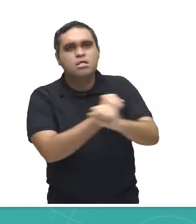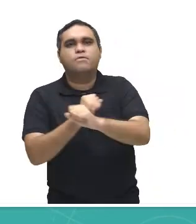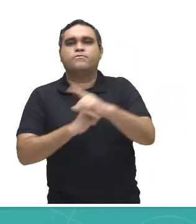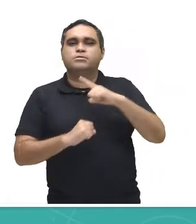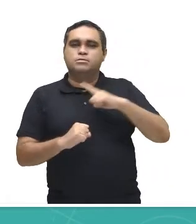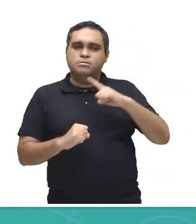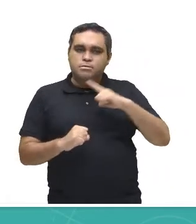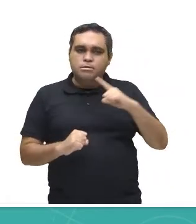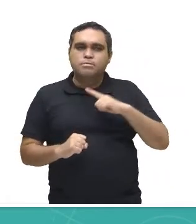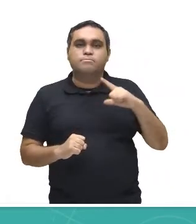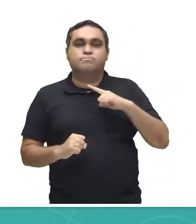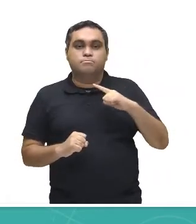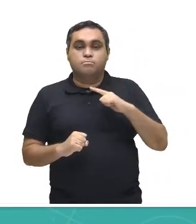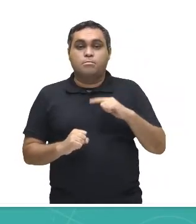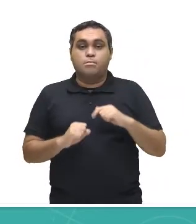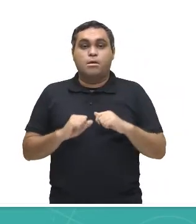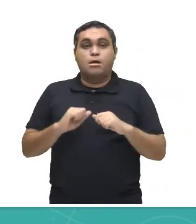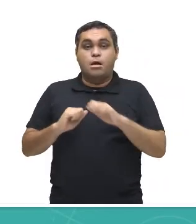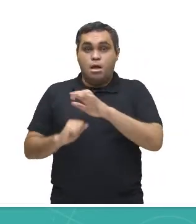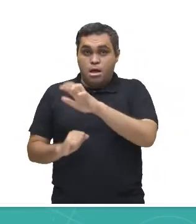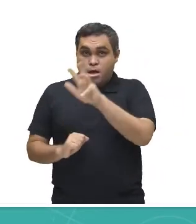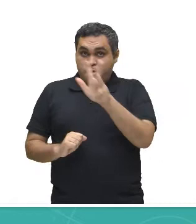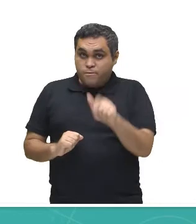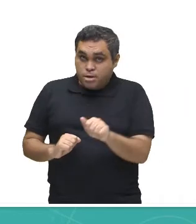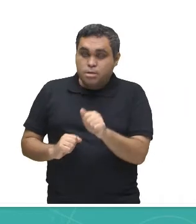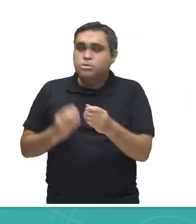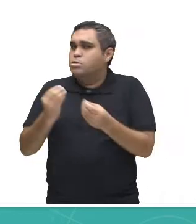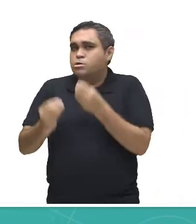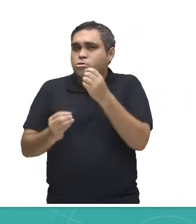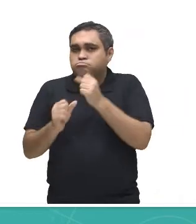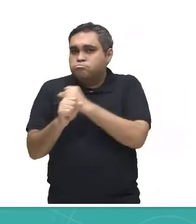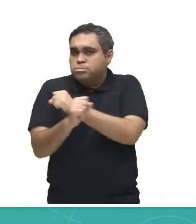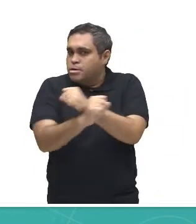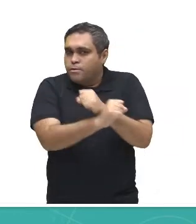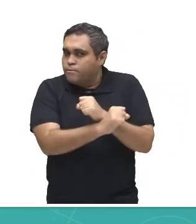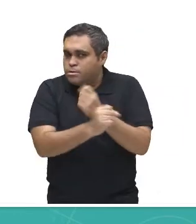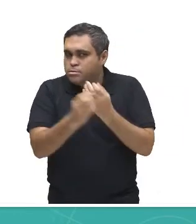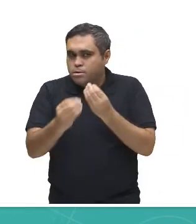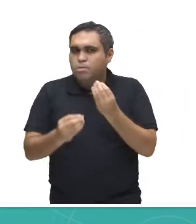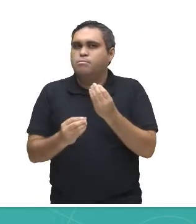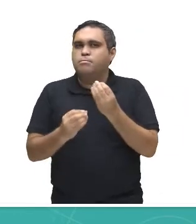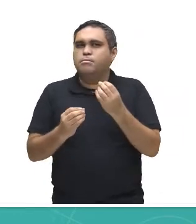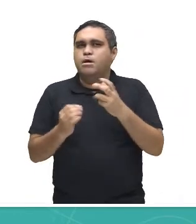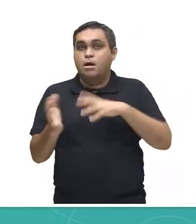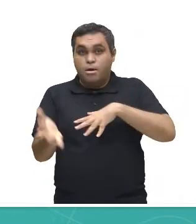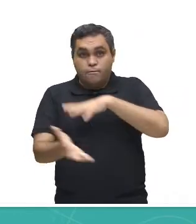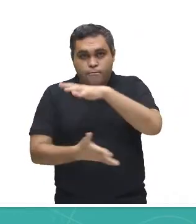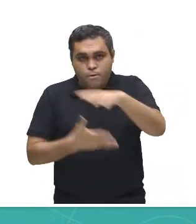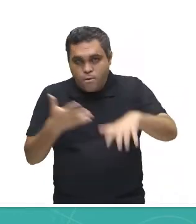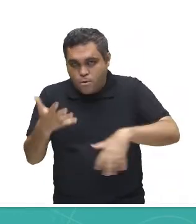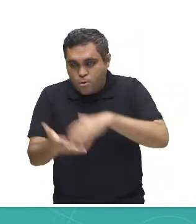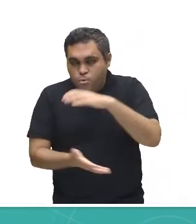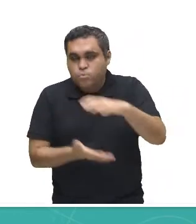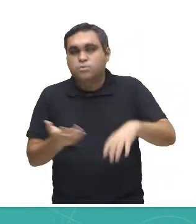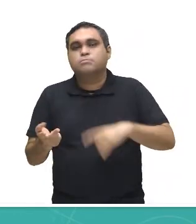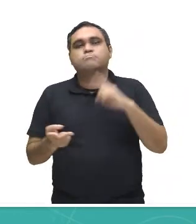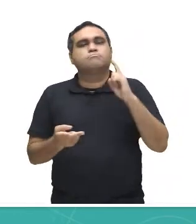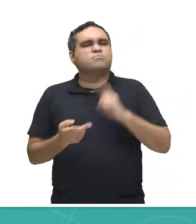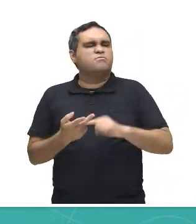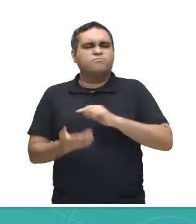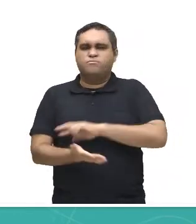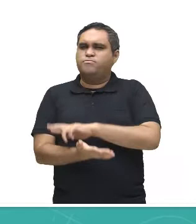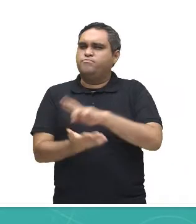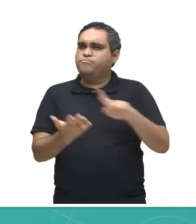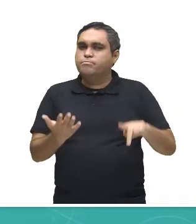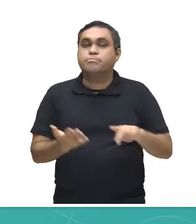vão reagir a essa dominação de diversas formas, né? Por meio de revoltas, enfim.